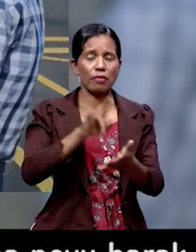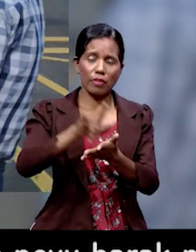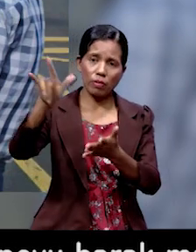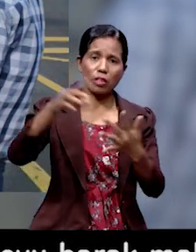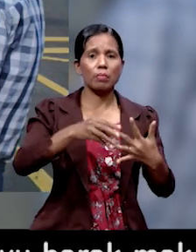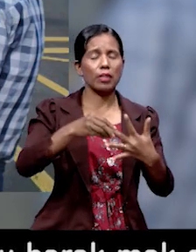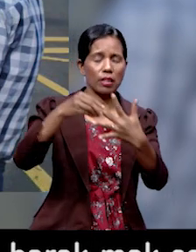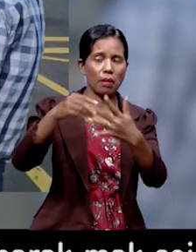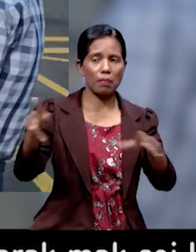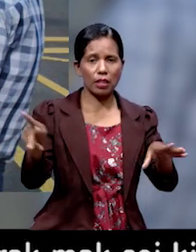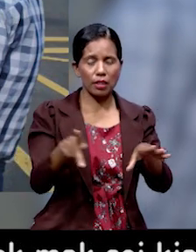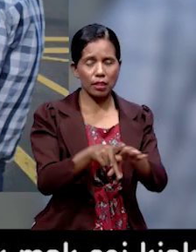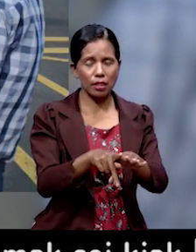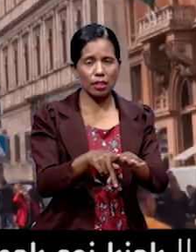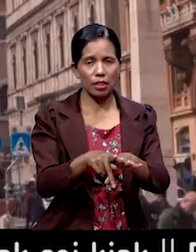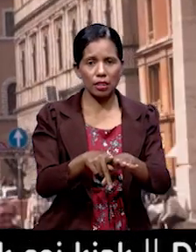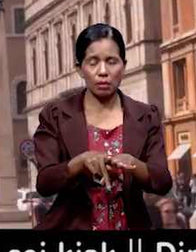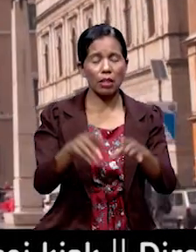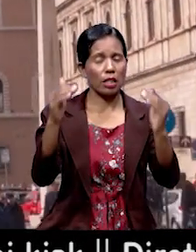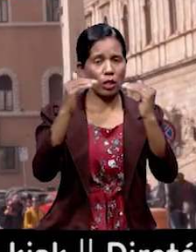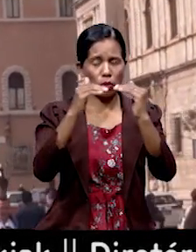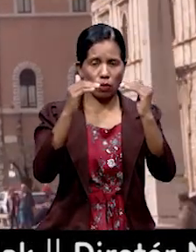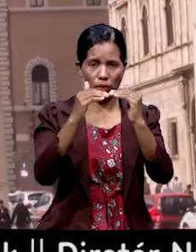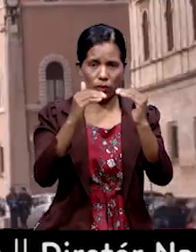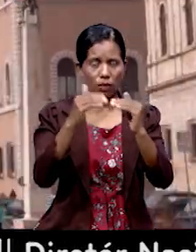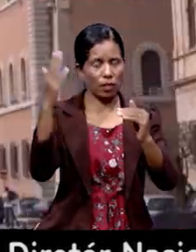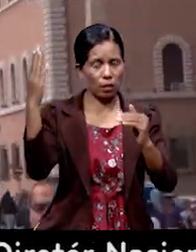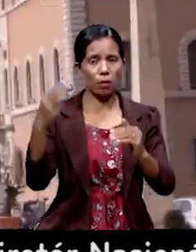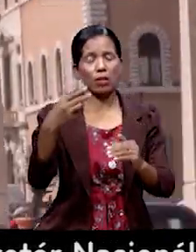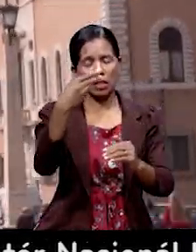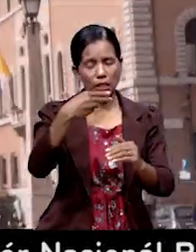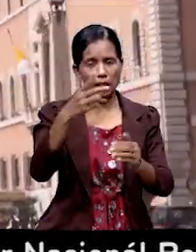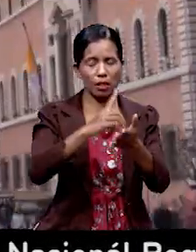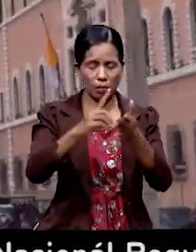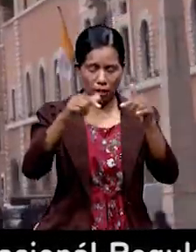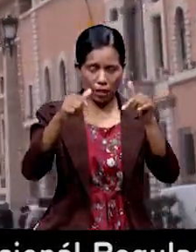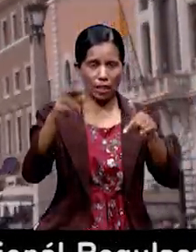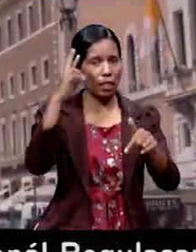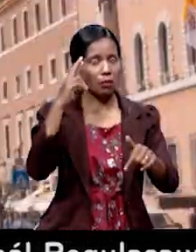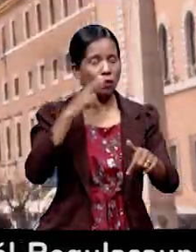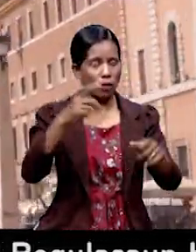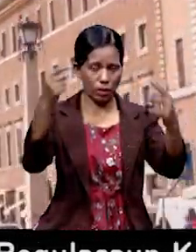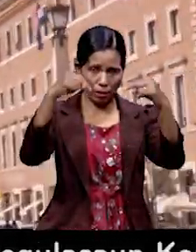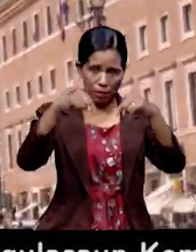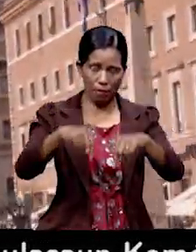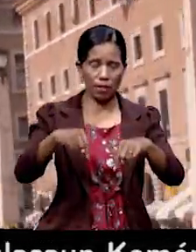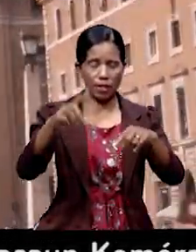e a reunião premio fraternidade humana. No ia quinta semana ne, Ramos Horta toi a aeroporto internacional